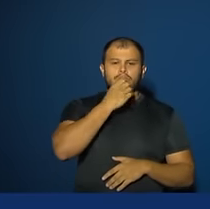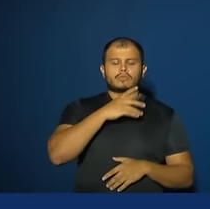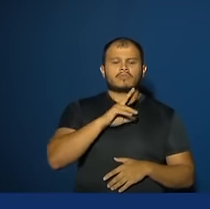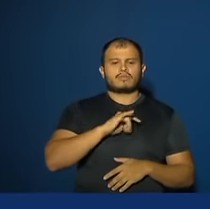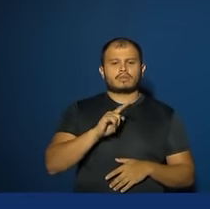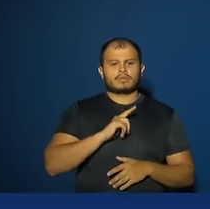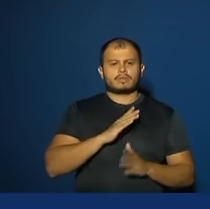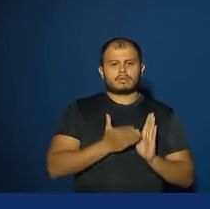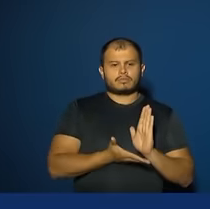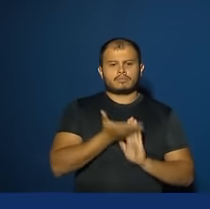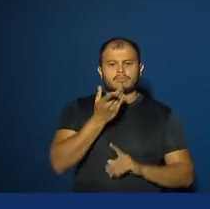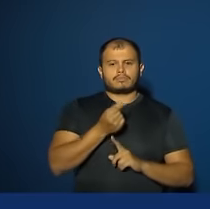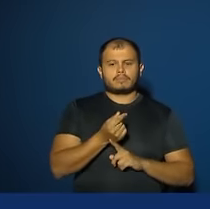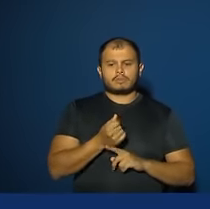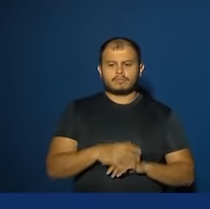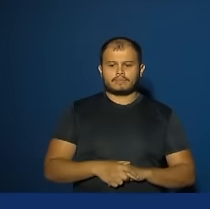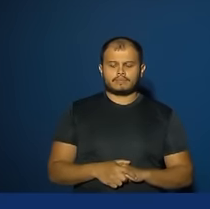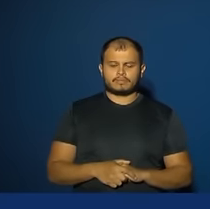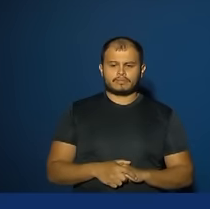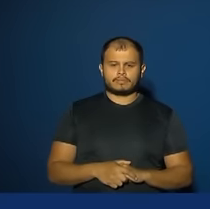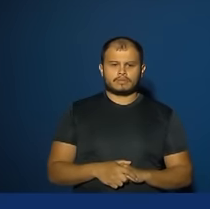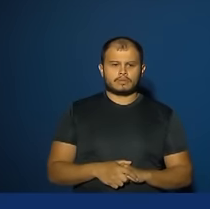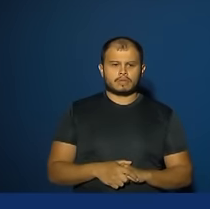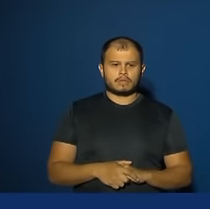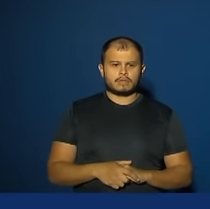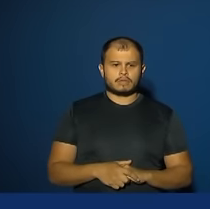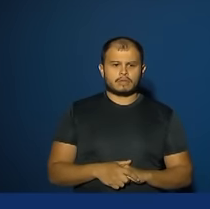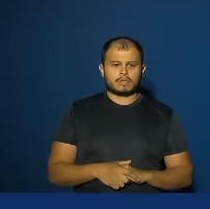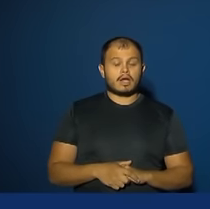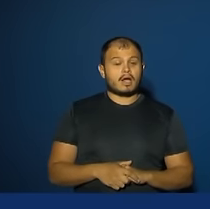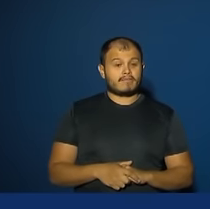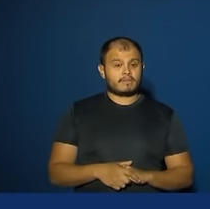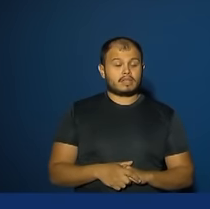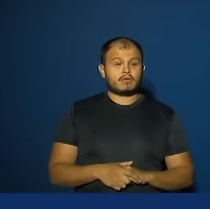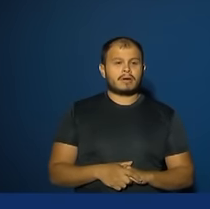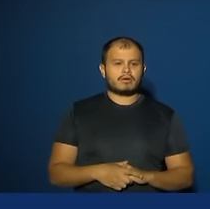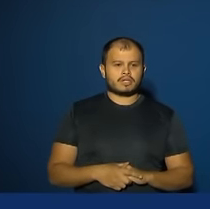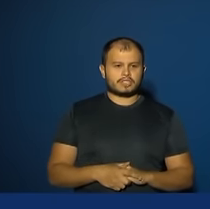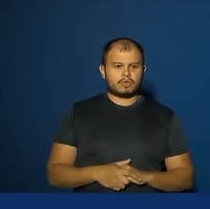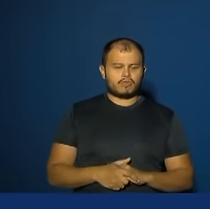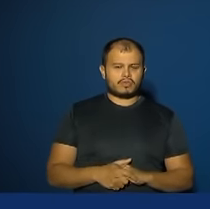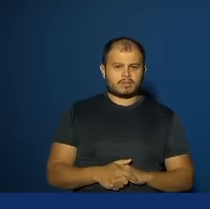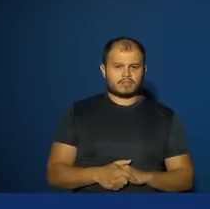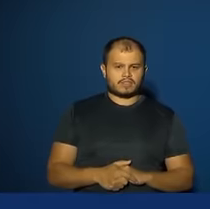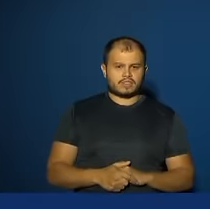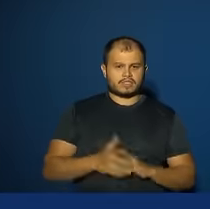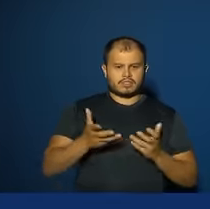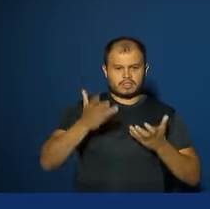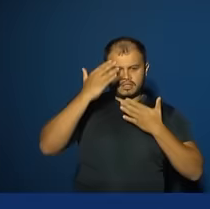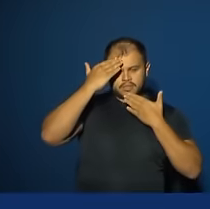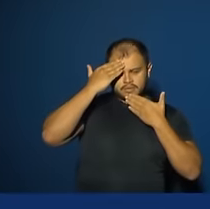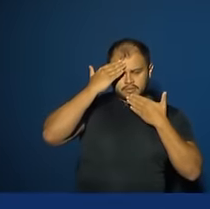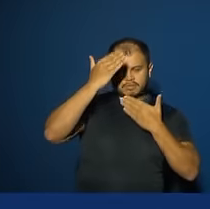teremos sim aumento de preço. Ah, ótimo. Bom, o nosso tempo chegou ao fim. Eu queria agradecer a presença aqui dos nossos